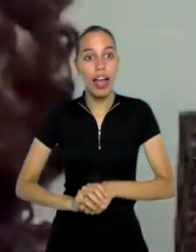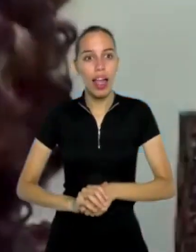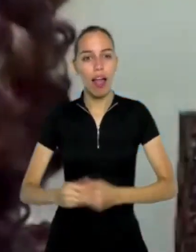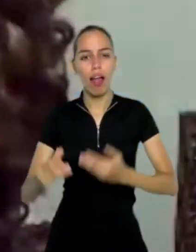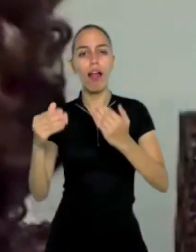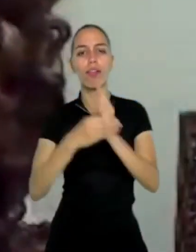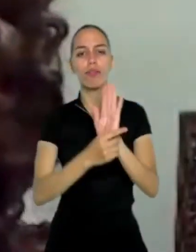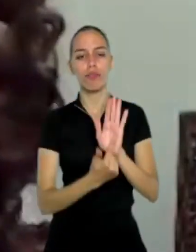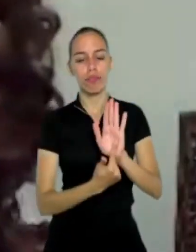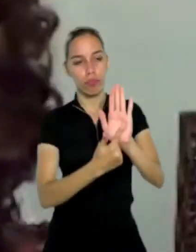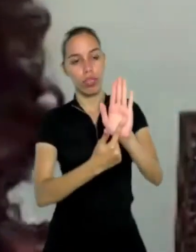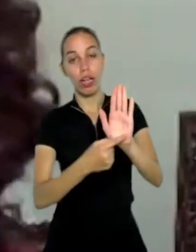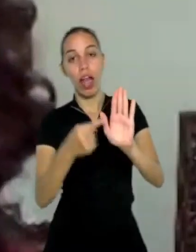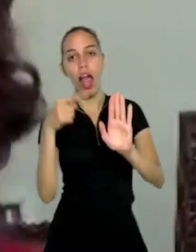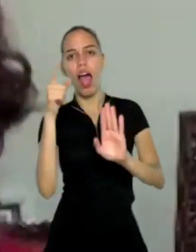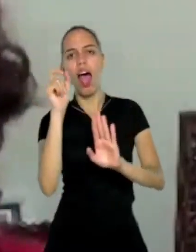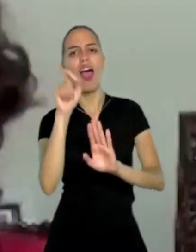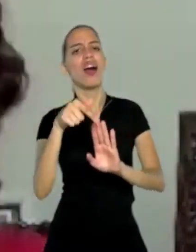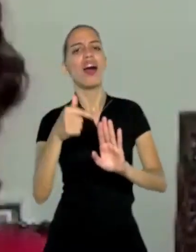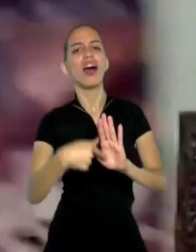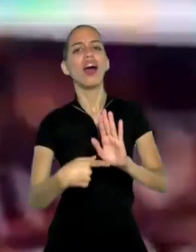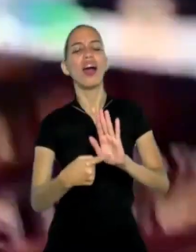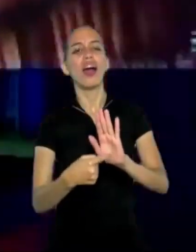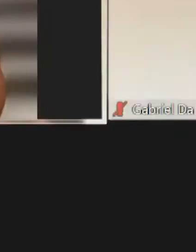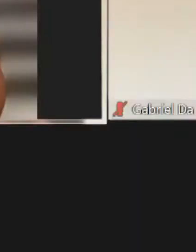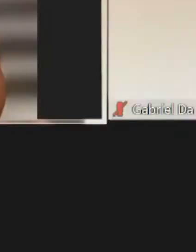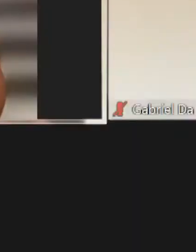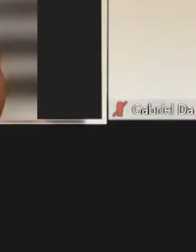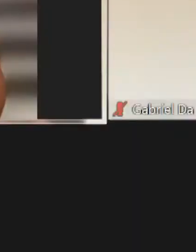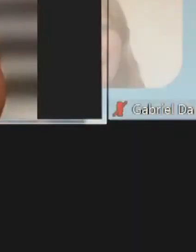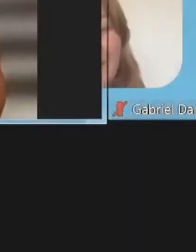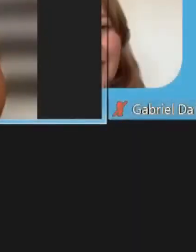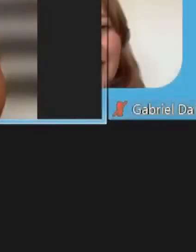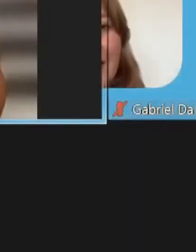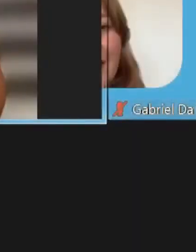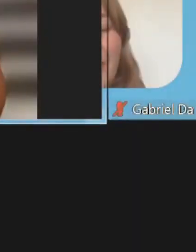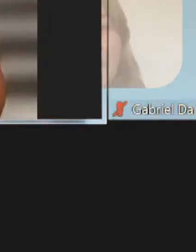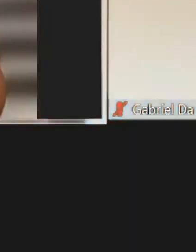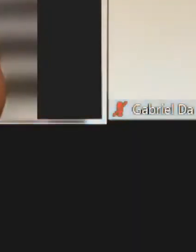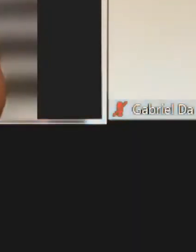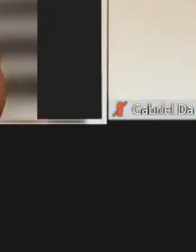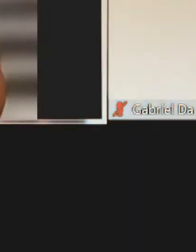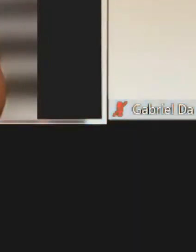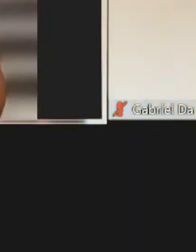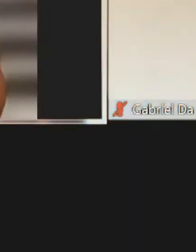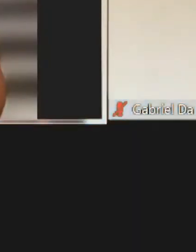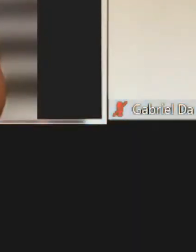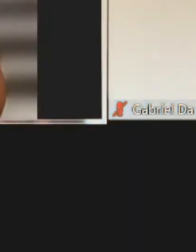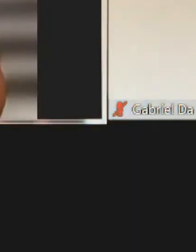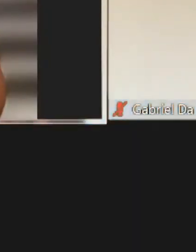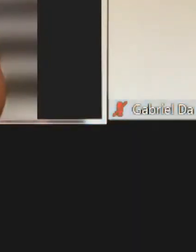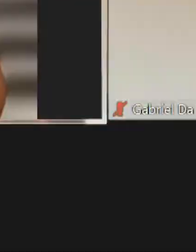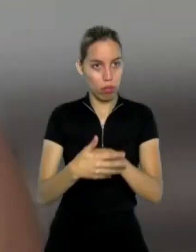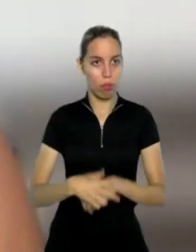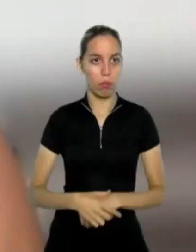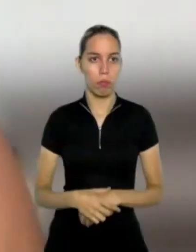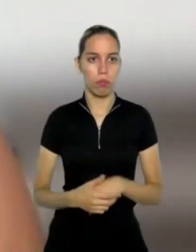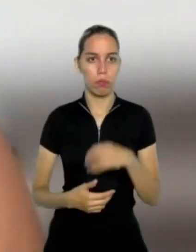na véspera da pandemia. Coloca ele mais na frente da câmera. Ah, não. Pode